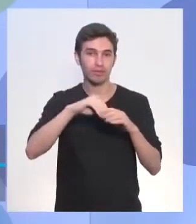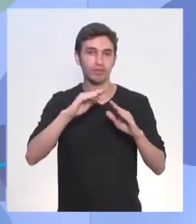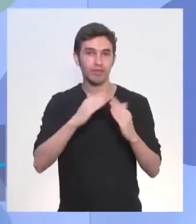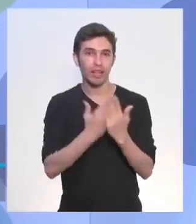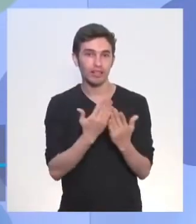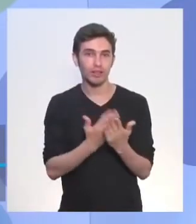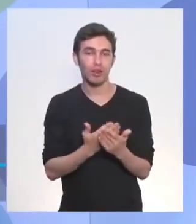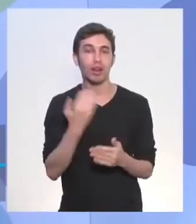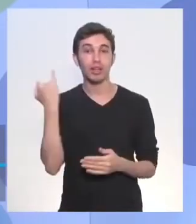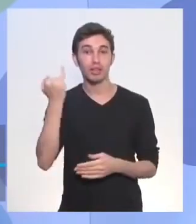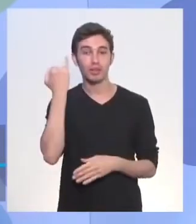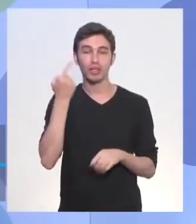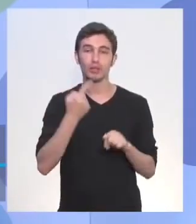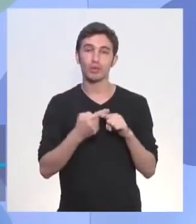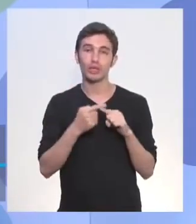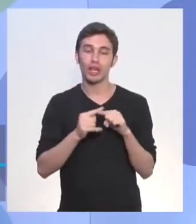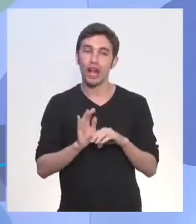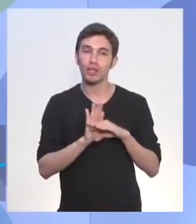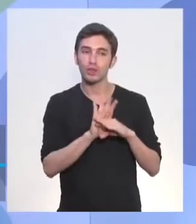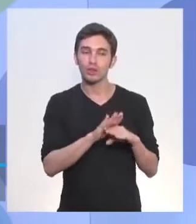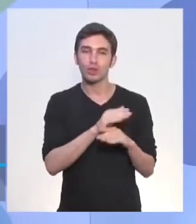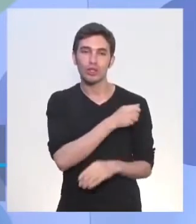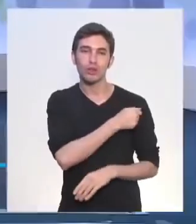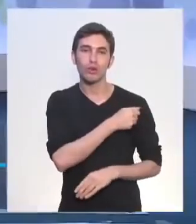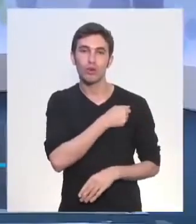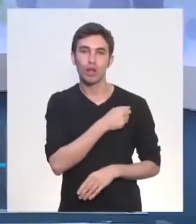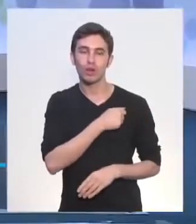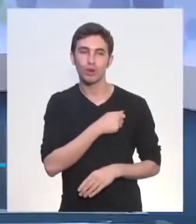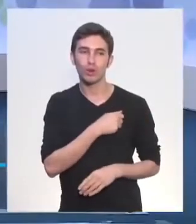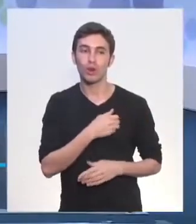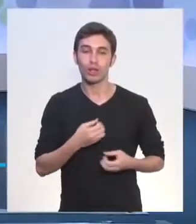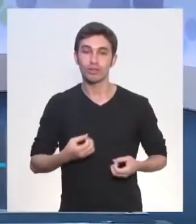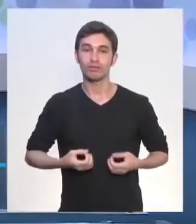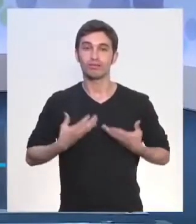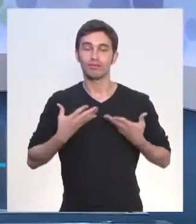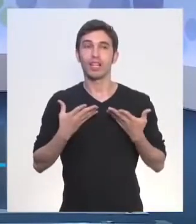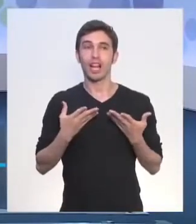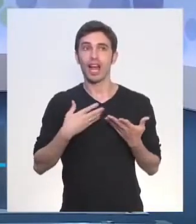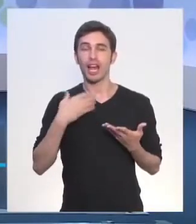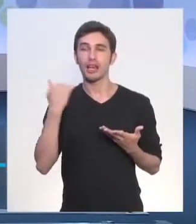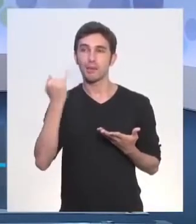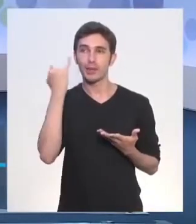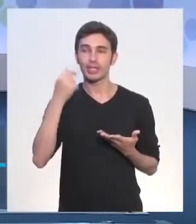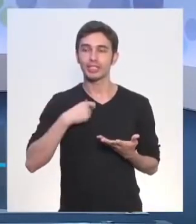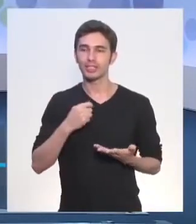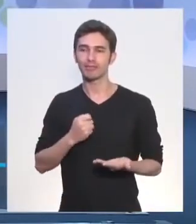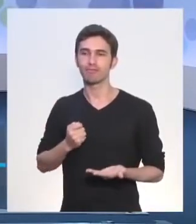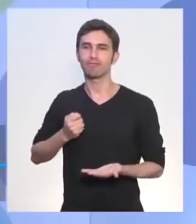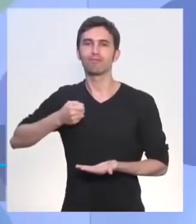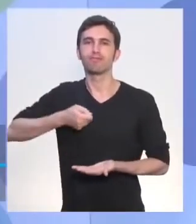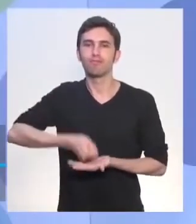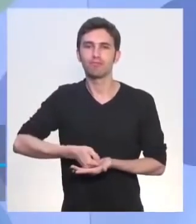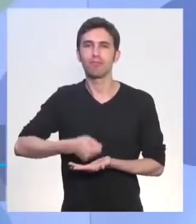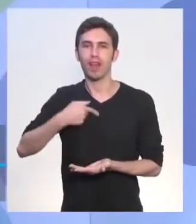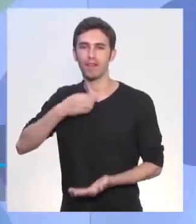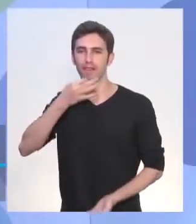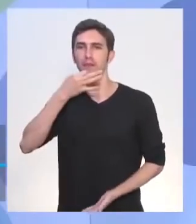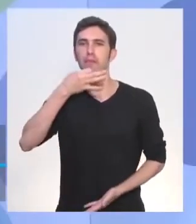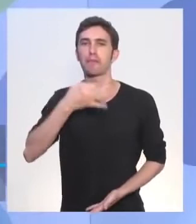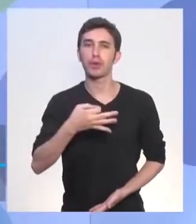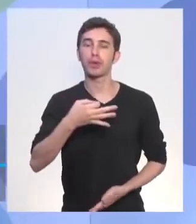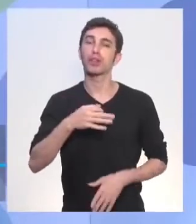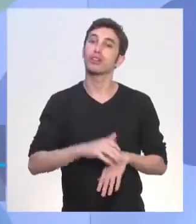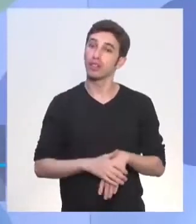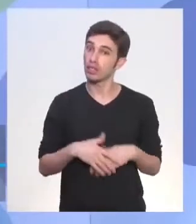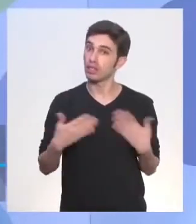sentimento, essa responsabilidade de se posicionar, né? Essa necessidade de se posicionar. Né, professora Elaine? Normalmente a gente gosta de pedir para o aluno se posicionar